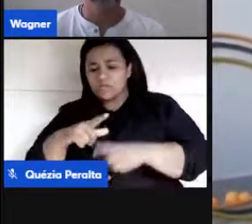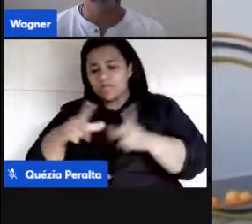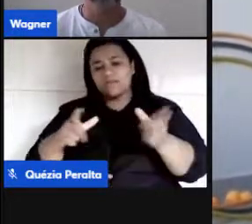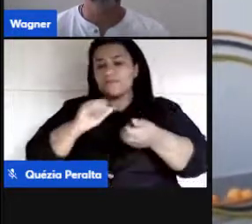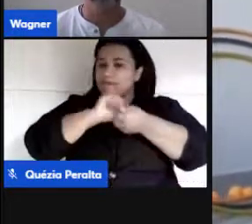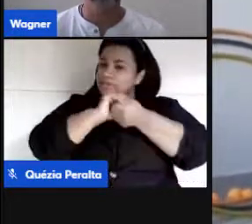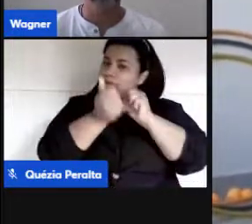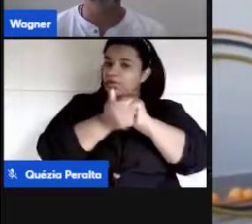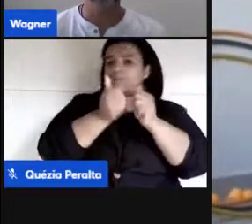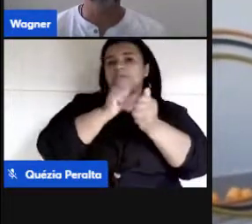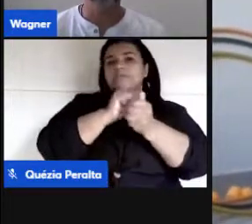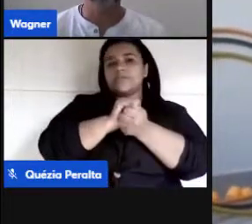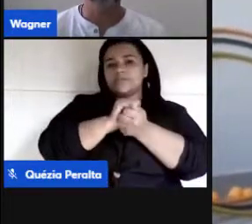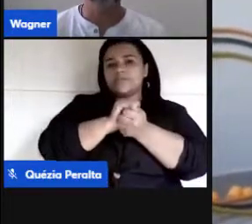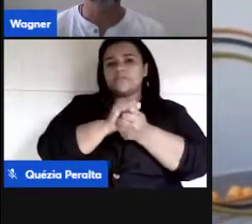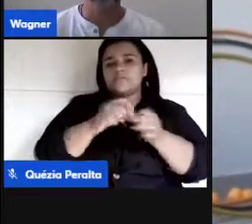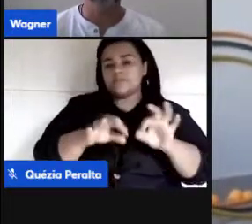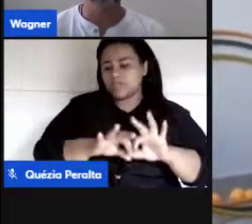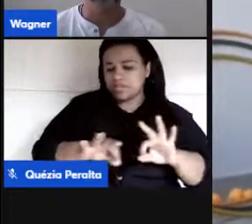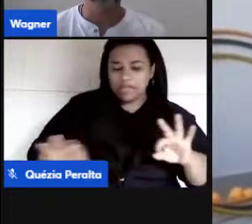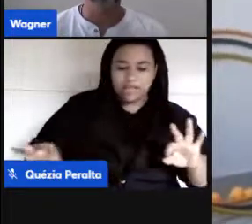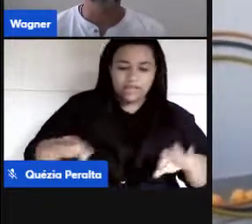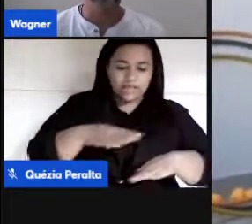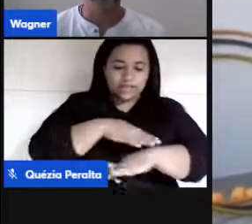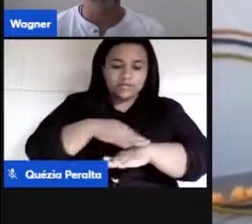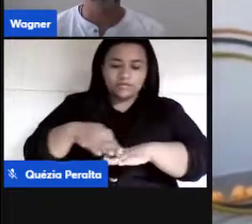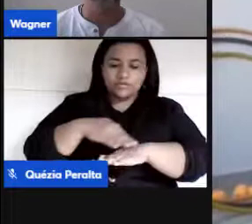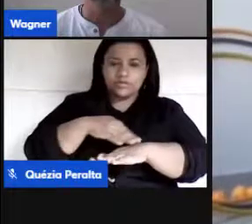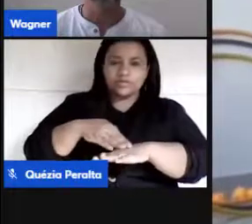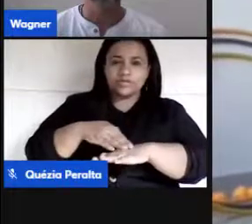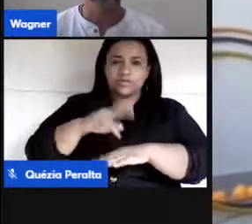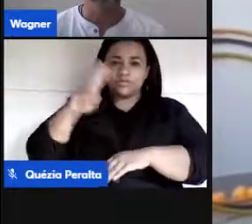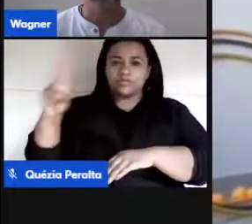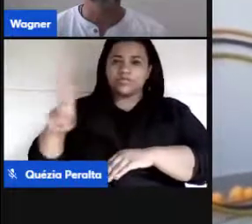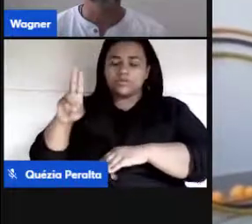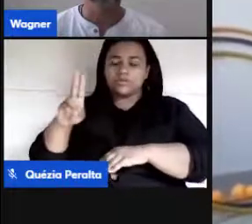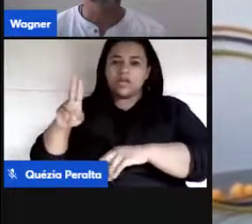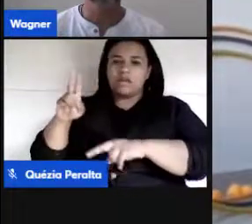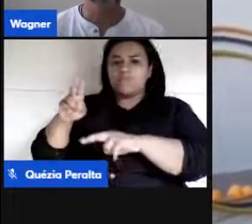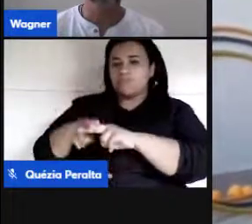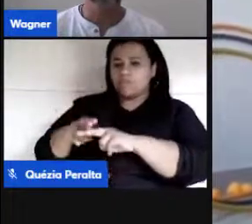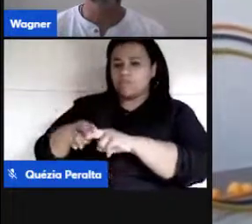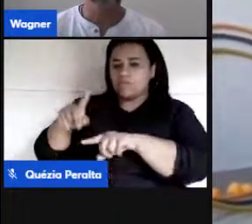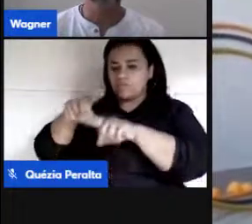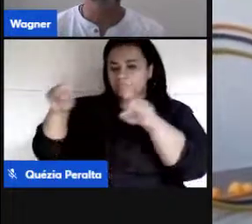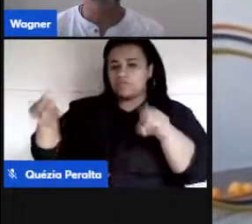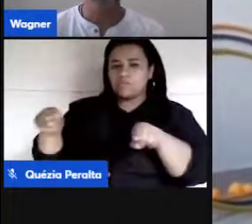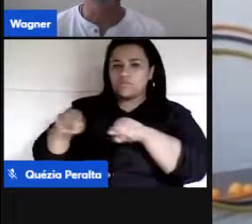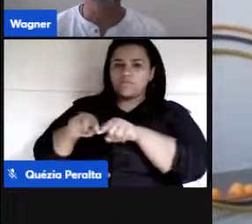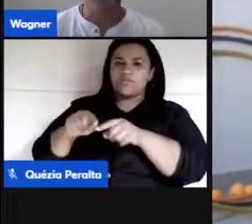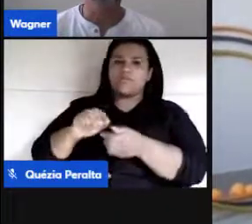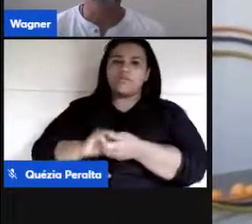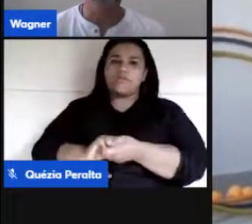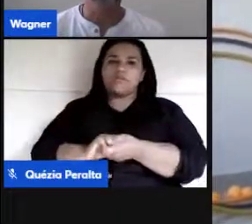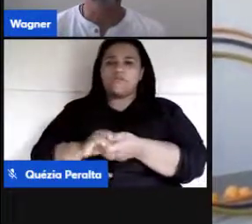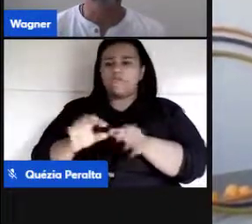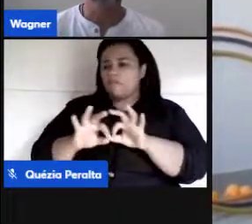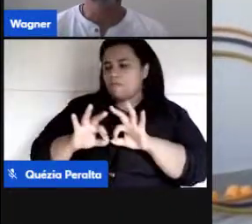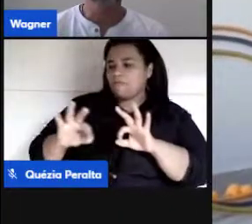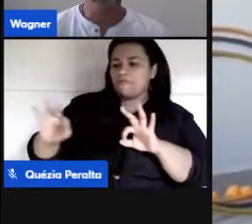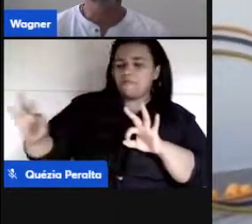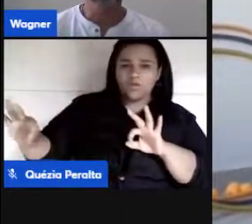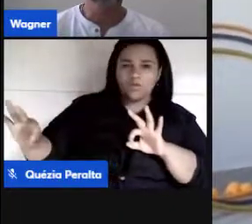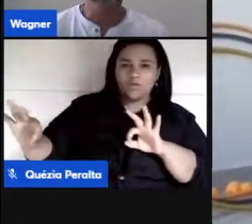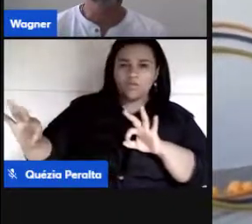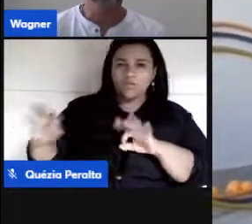adaptação, fazer uma linha no chão, utilizar uma almofada, utilizar até um pedaço de fio ou de borracha